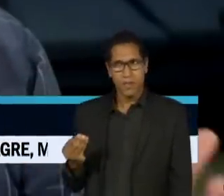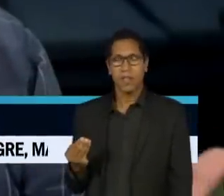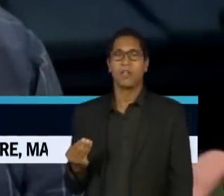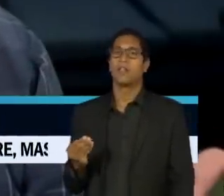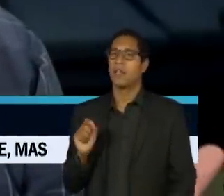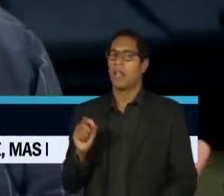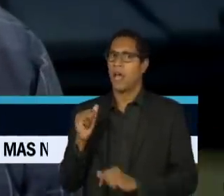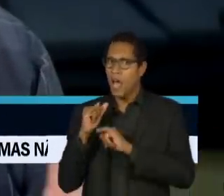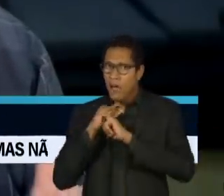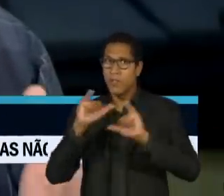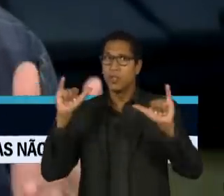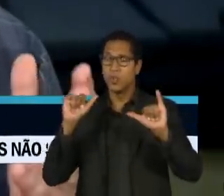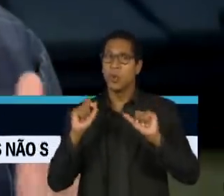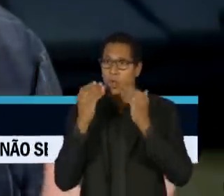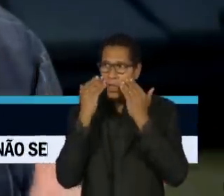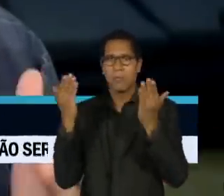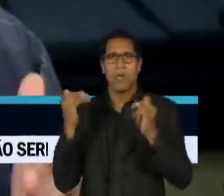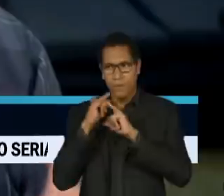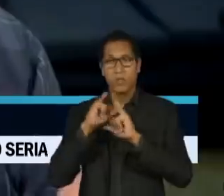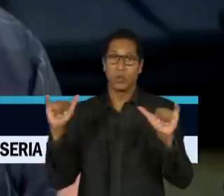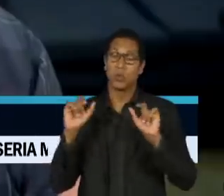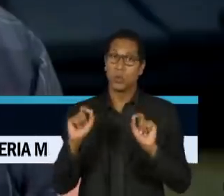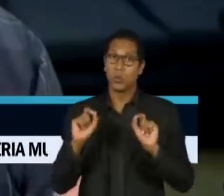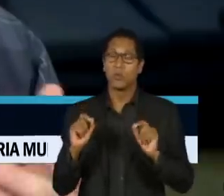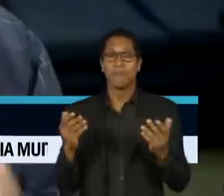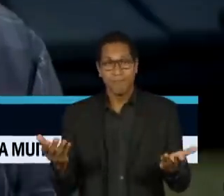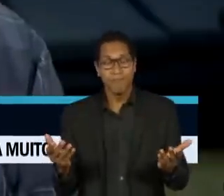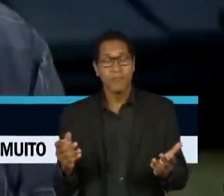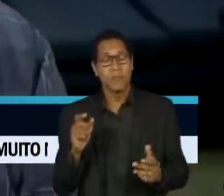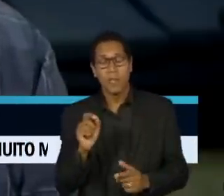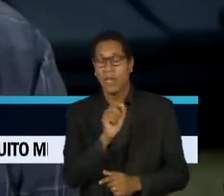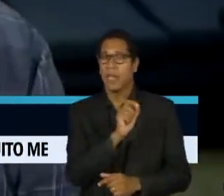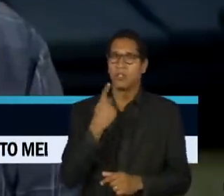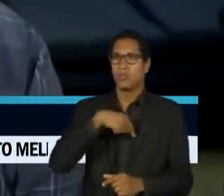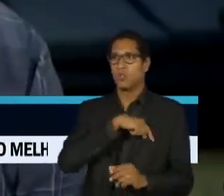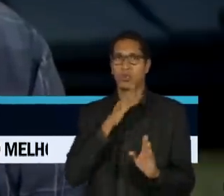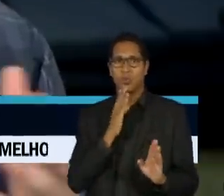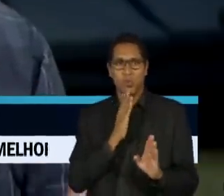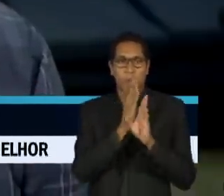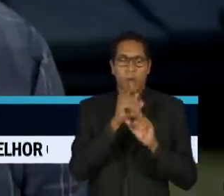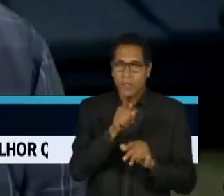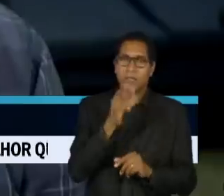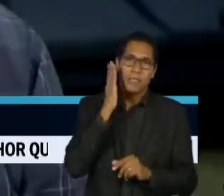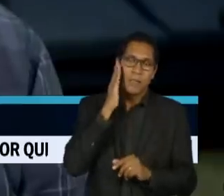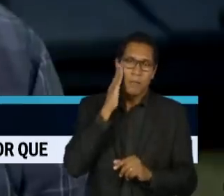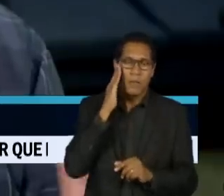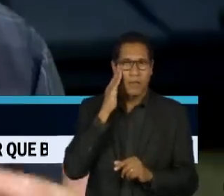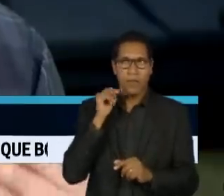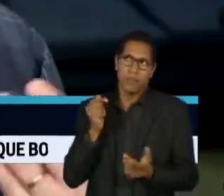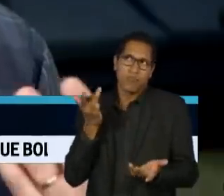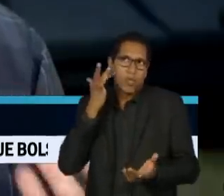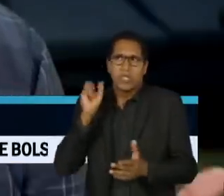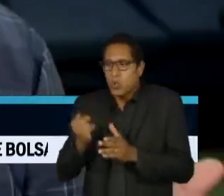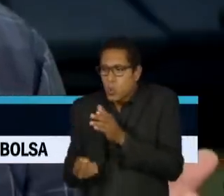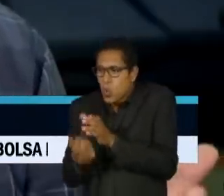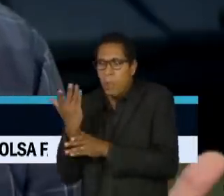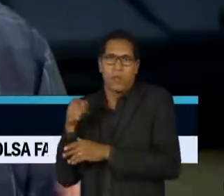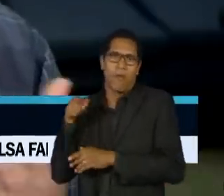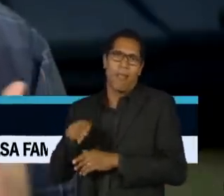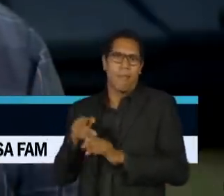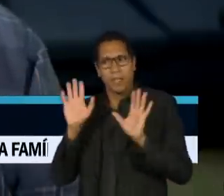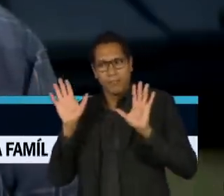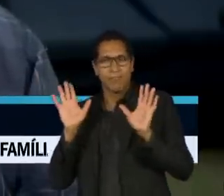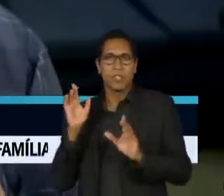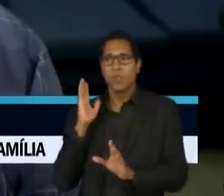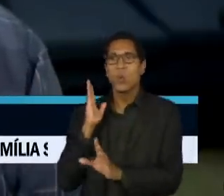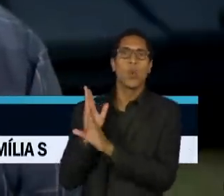temos casos aumentando aqui no país e descobrimos uma nova variante. Às vezes ela nem surgiu lá, mas foi detectada lá. E qual foi a recompensa?